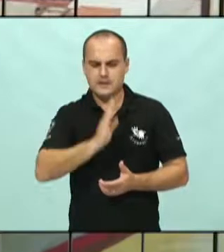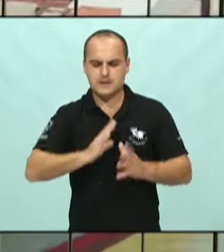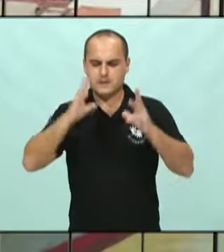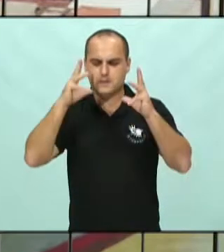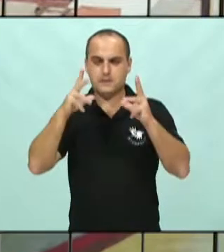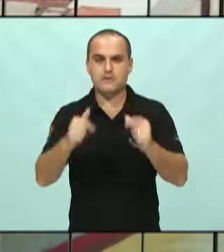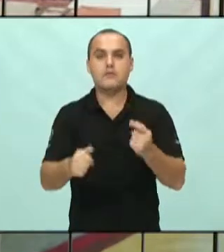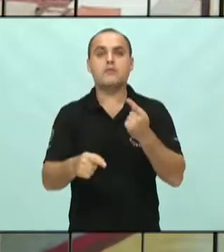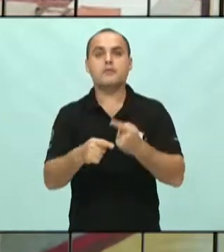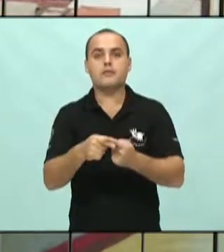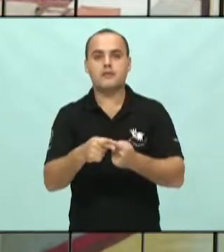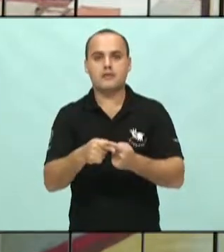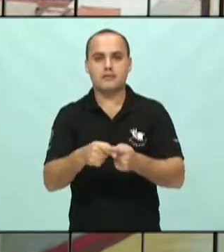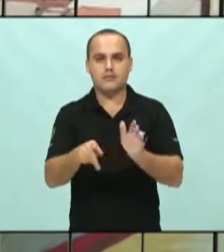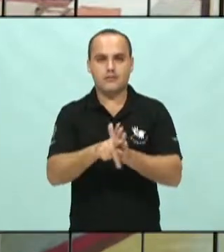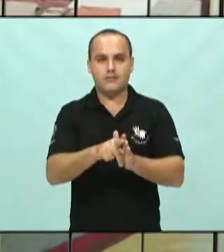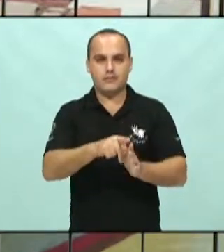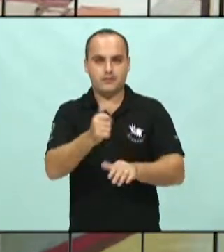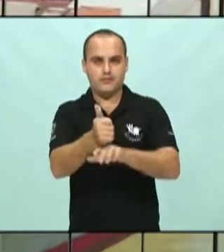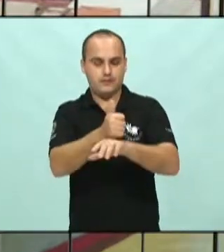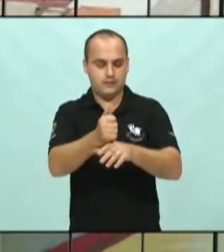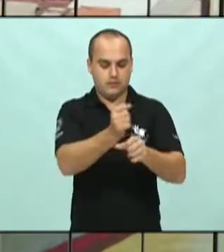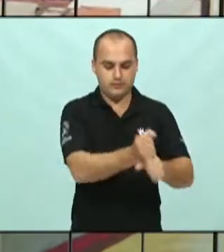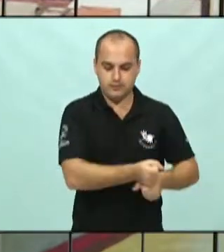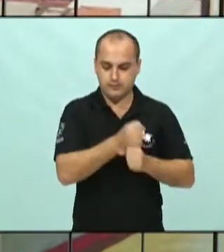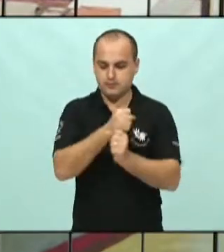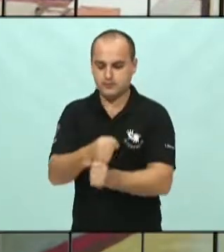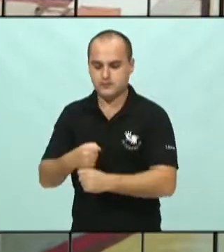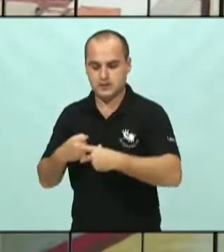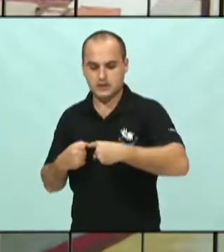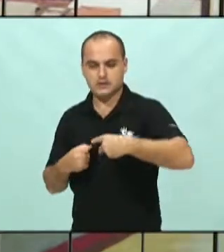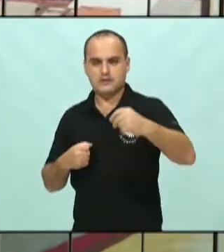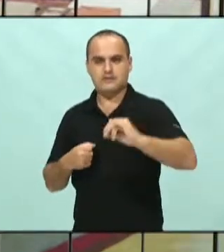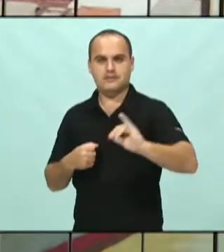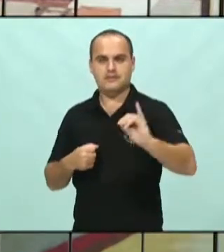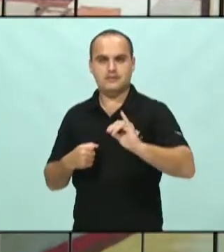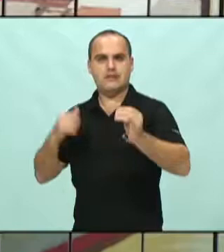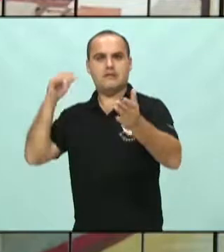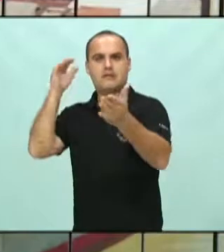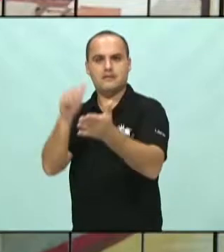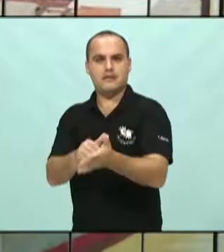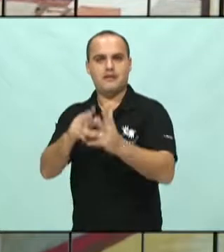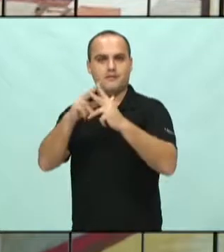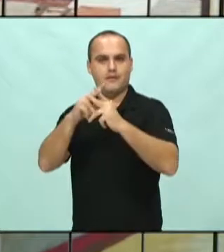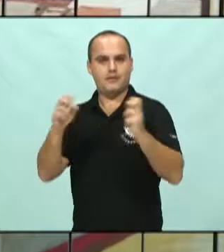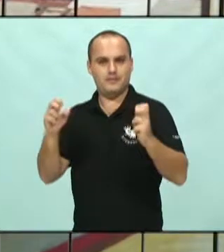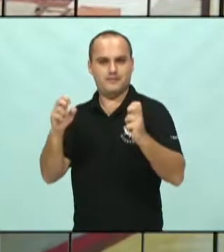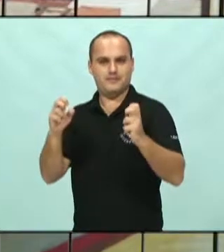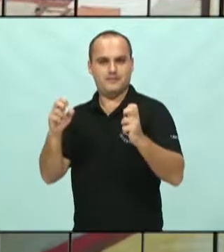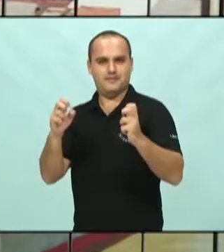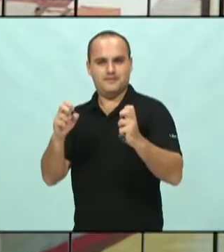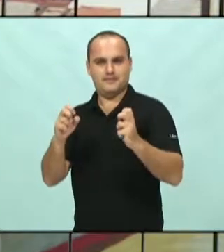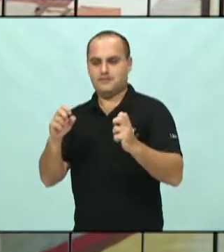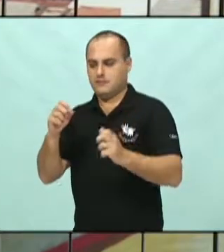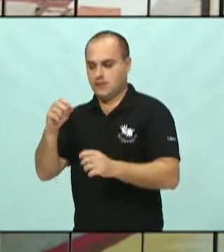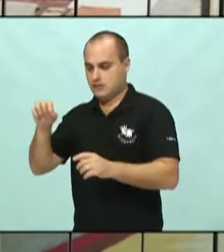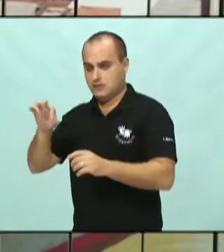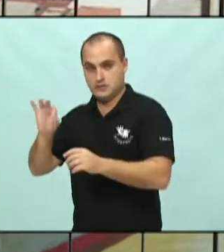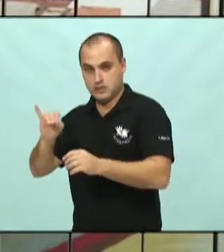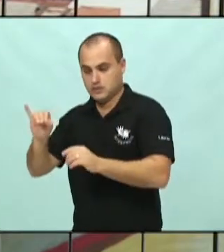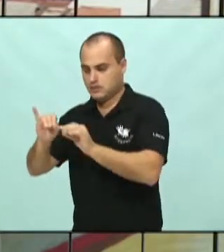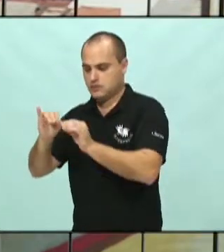porque remadores do Marcílio saíram aqui de Itajaí e foram remando até Florianópolis. E esse fato,